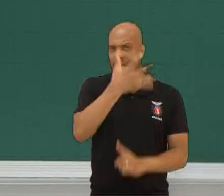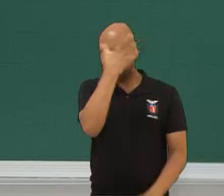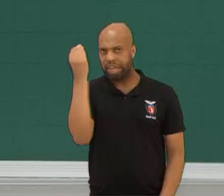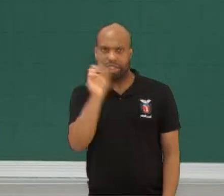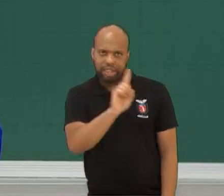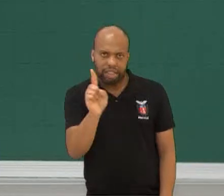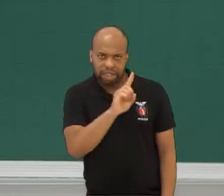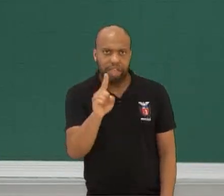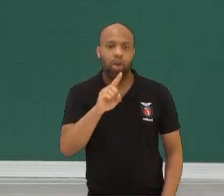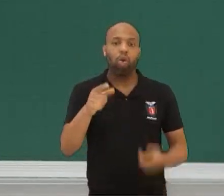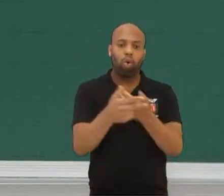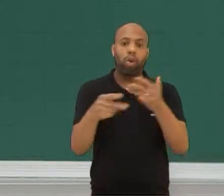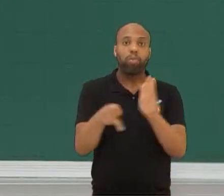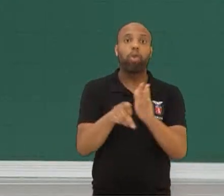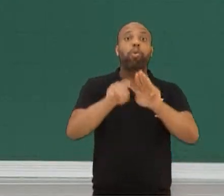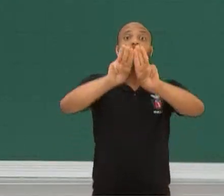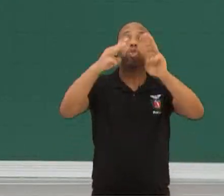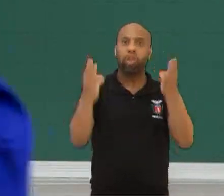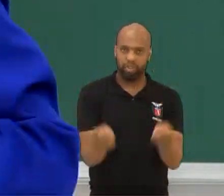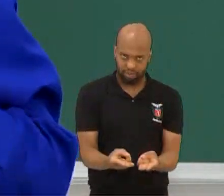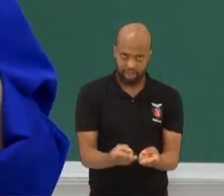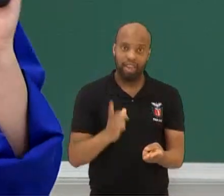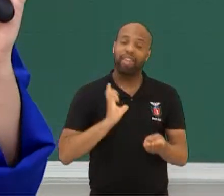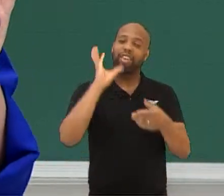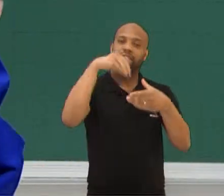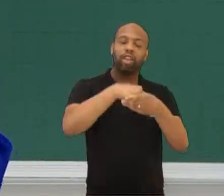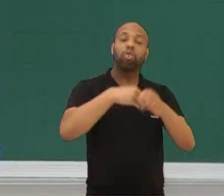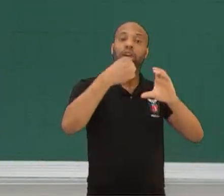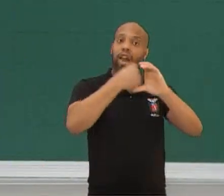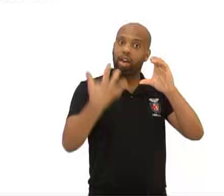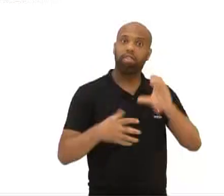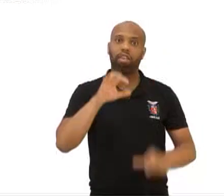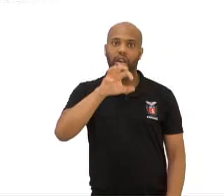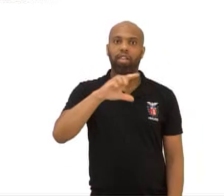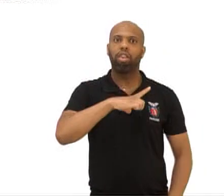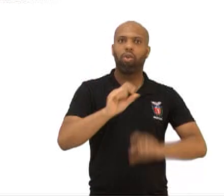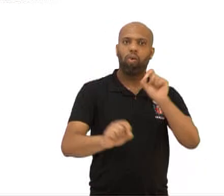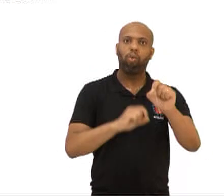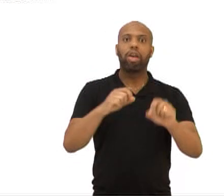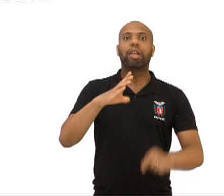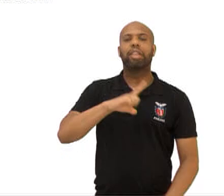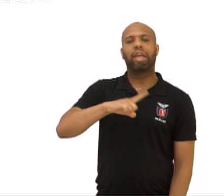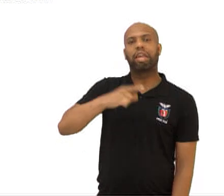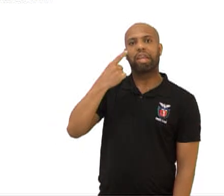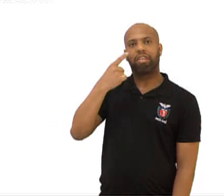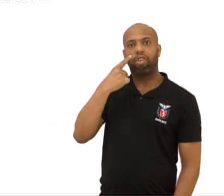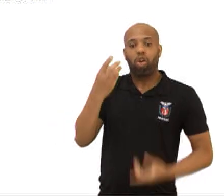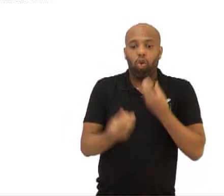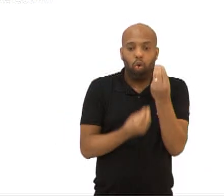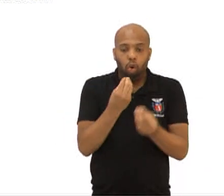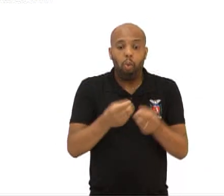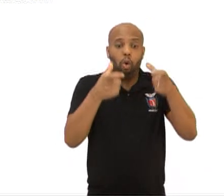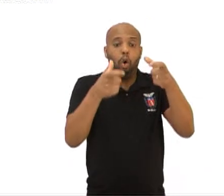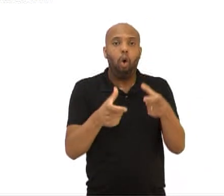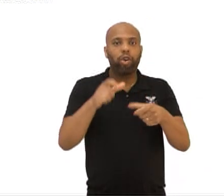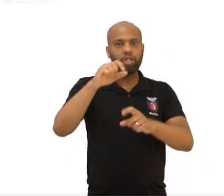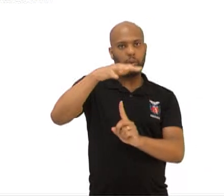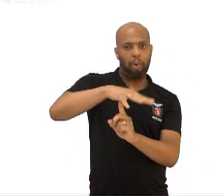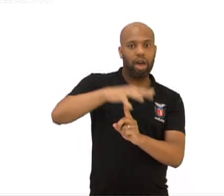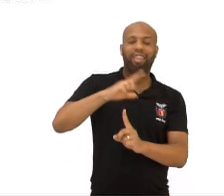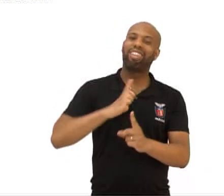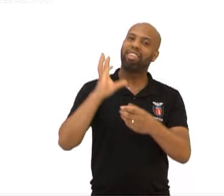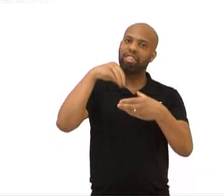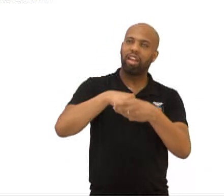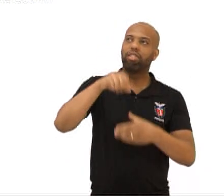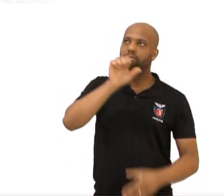dos aspectos cartográficos. Então, dentro dessa caracterização, a gente tem que dimensionar a posição do Paraná dentro do